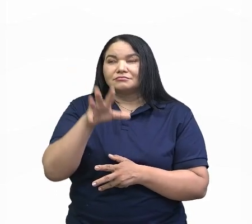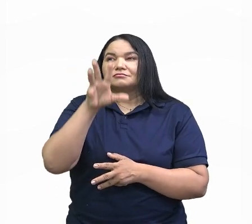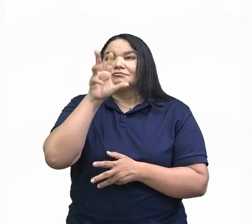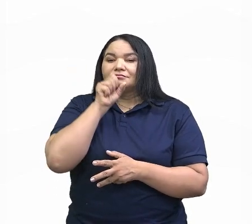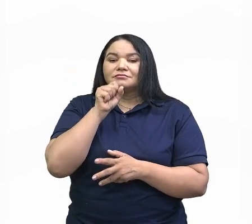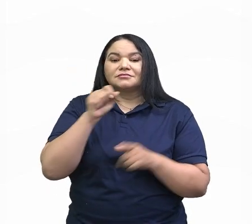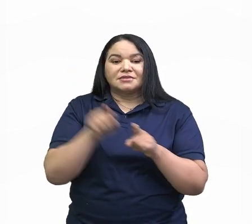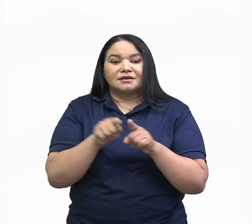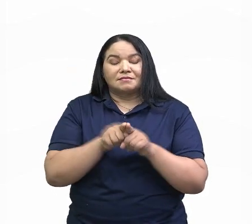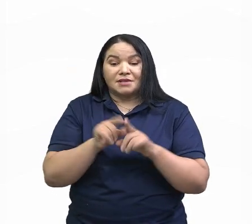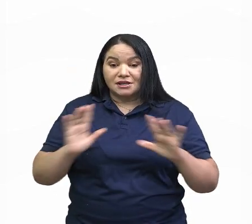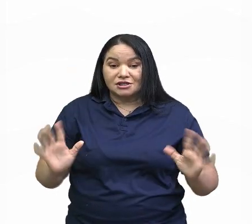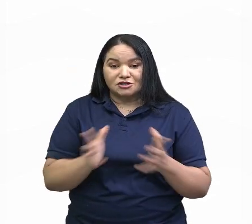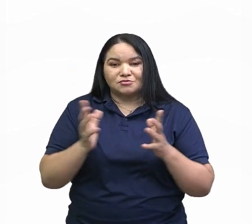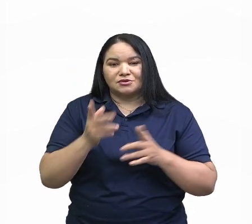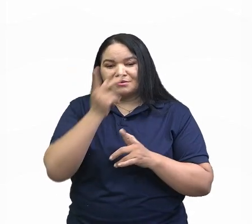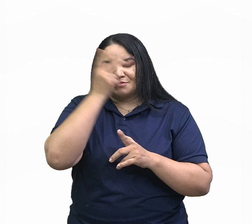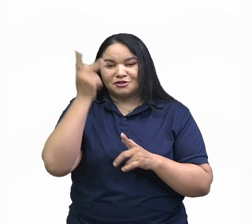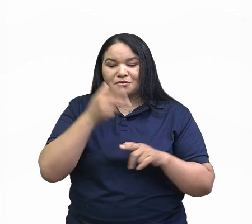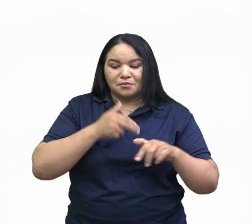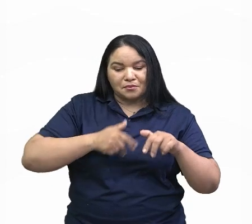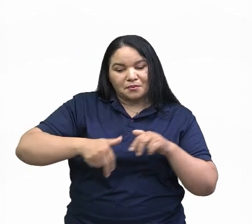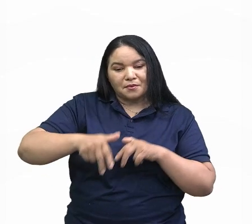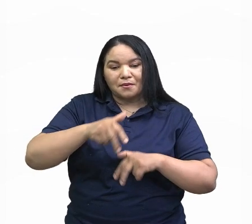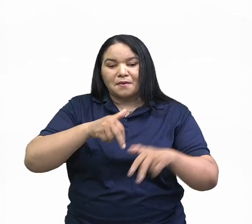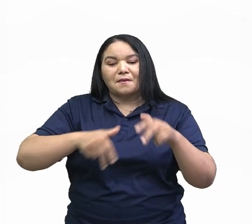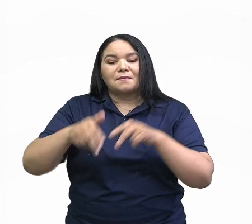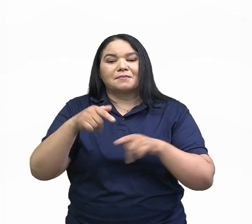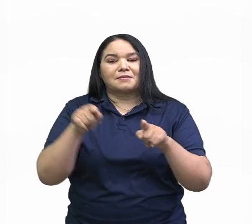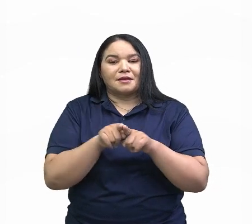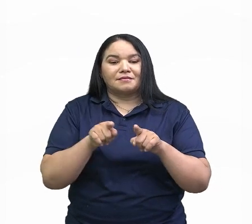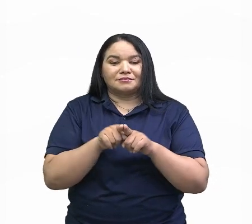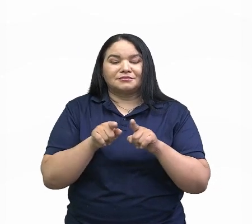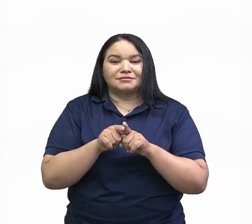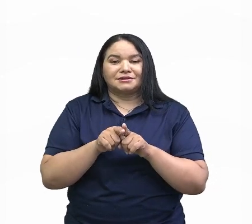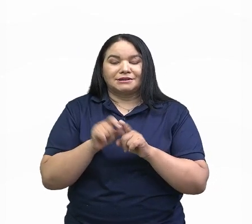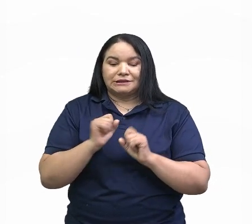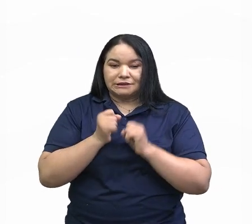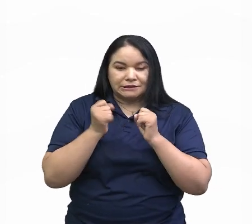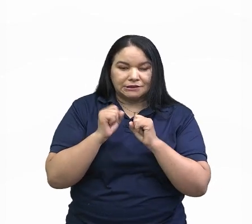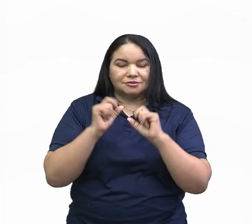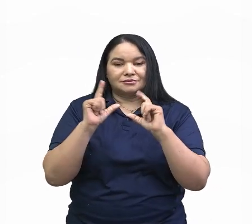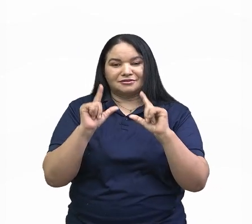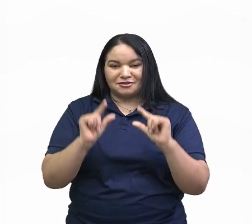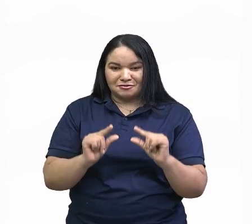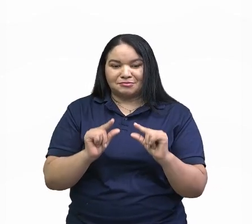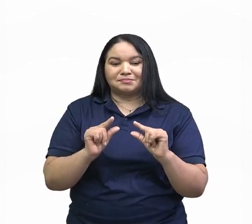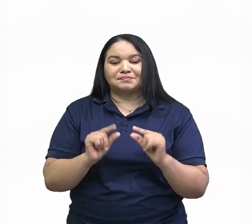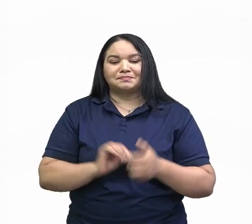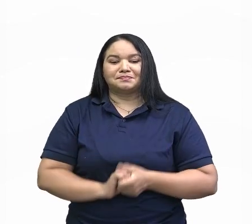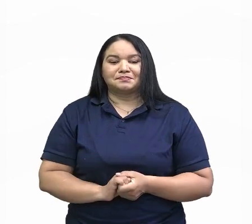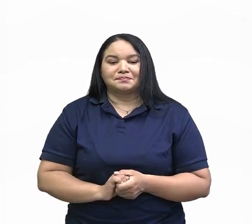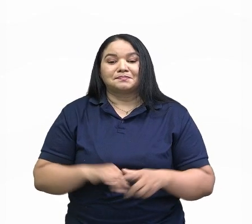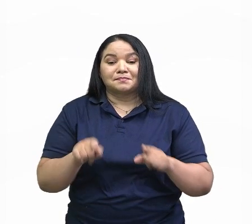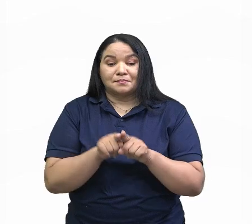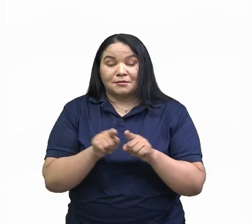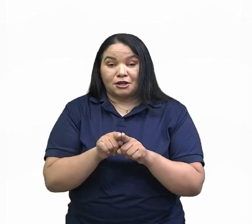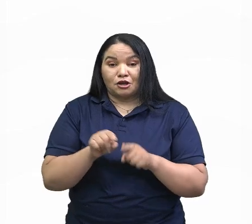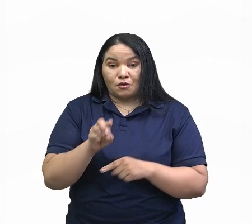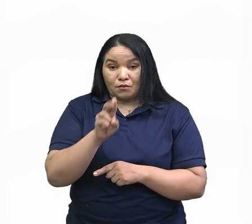possam praticar também atividades físicas, além de reduzir o estresse, que é uma boa. Tratamento e reuso da